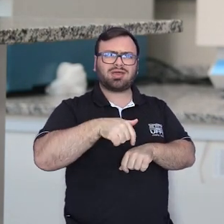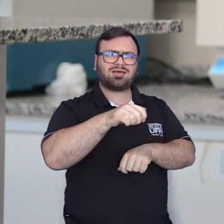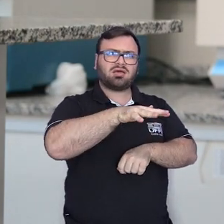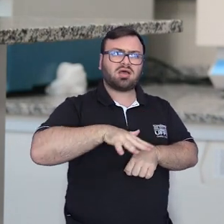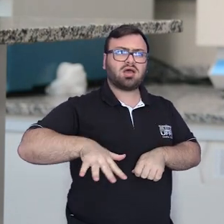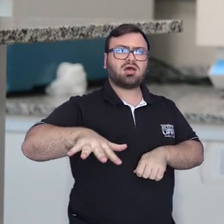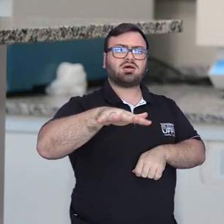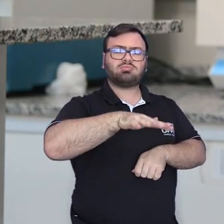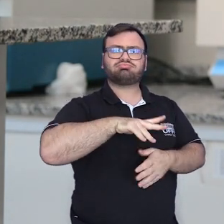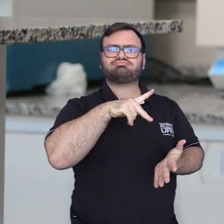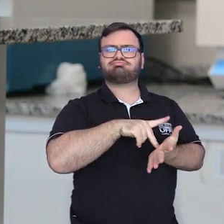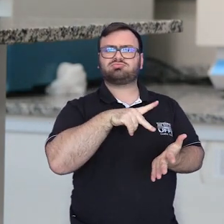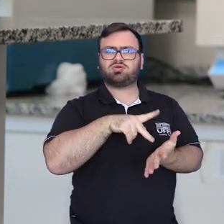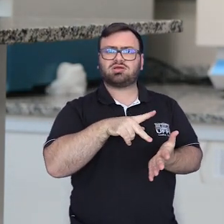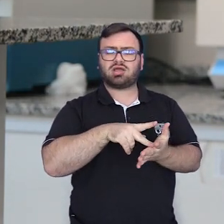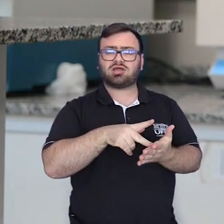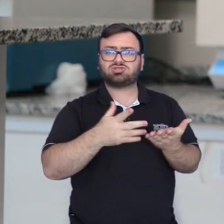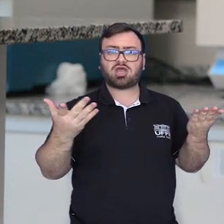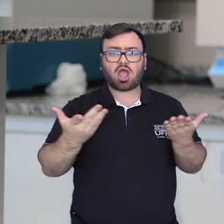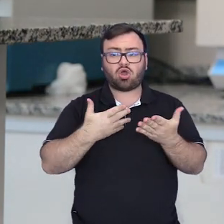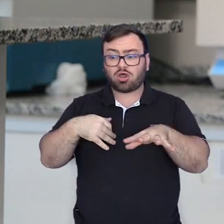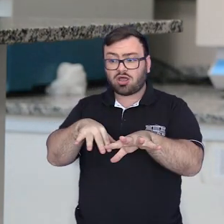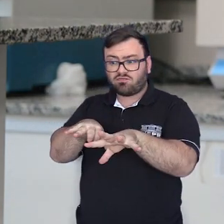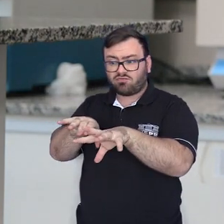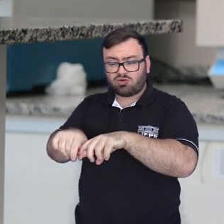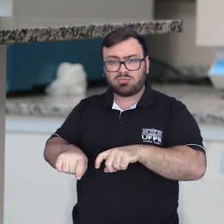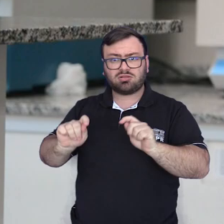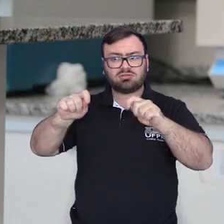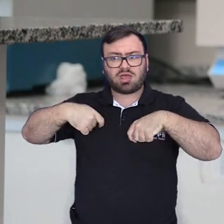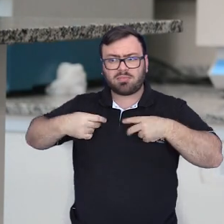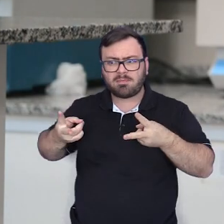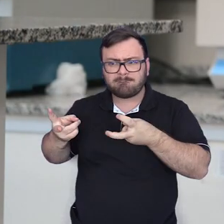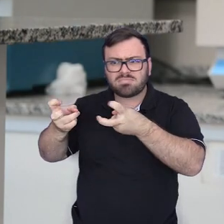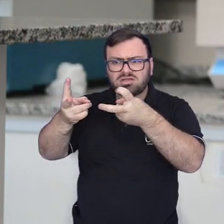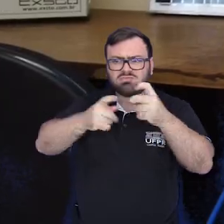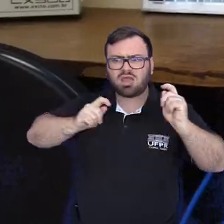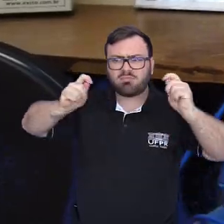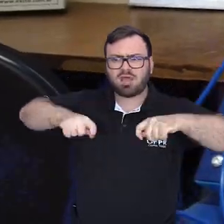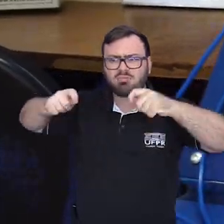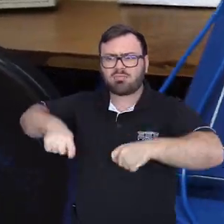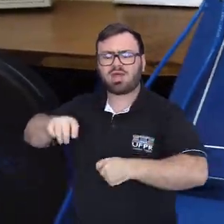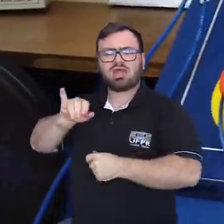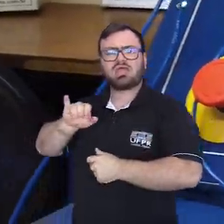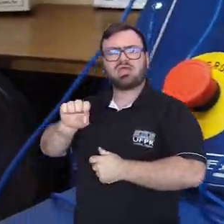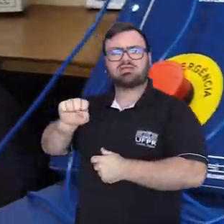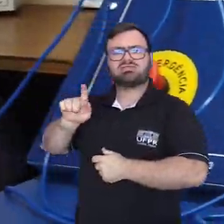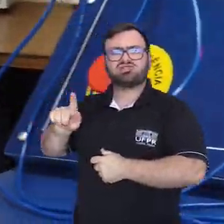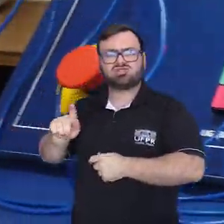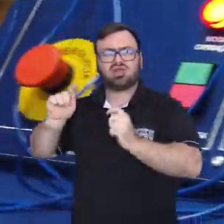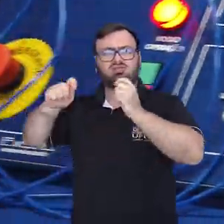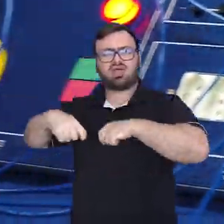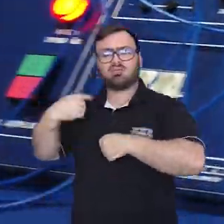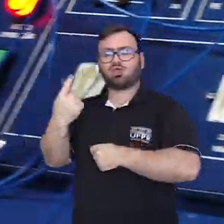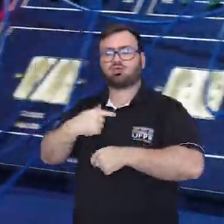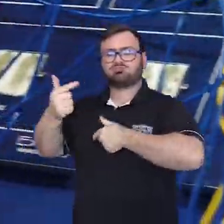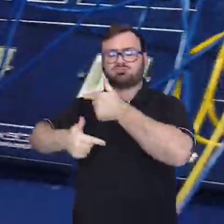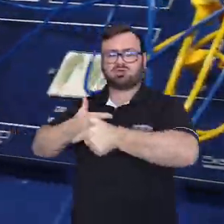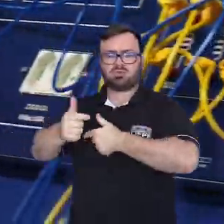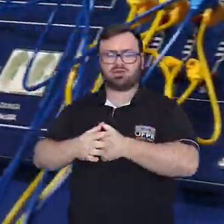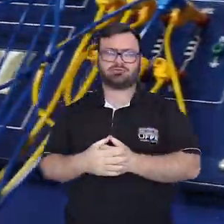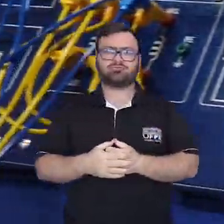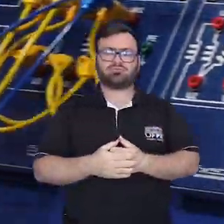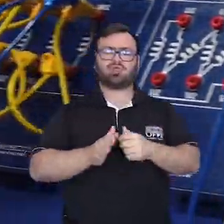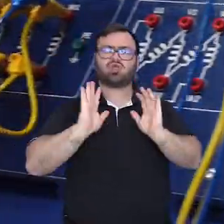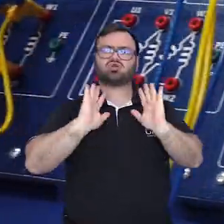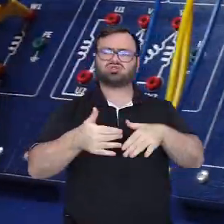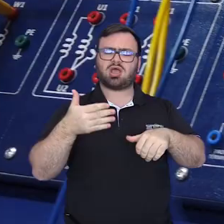as possibilidades nessa área de ESG que ele permite que a gente possa atuar. Eu já participei de alguns projetos e eles foram fundamentais,